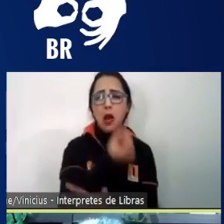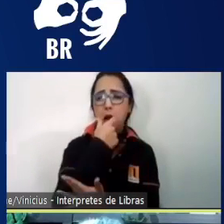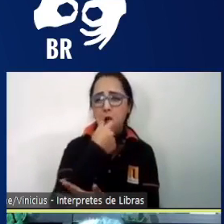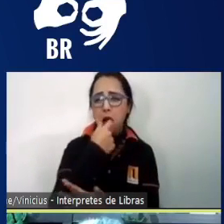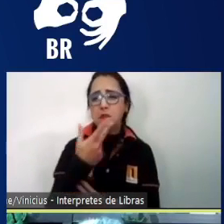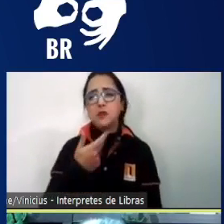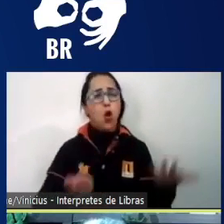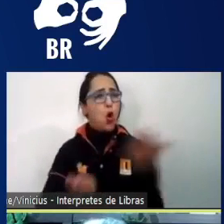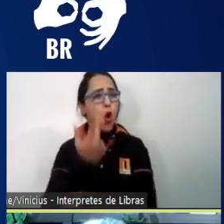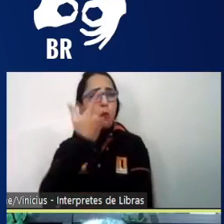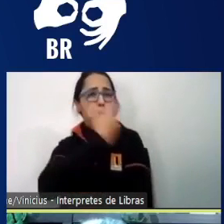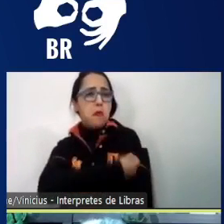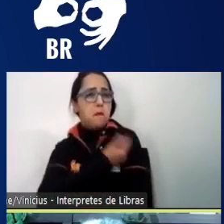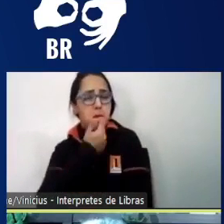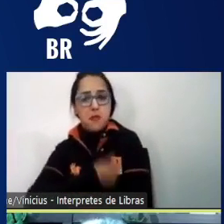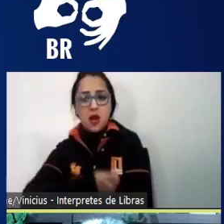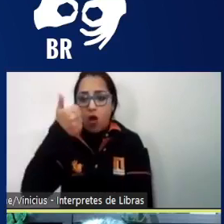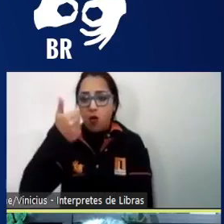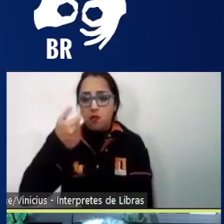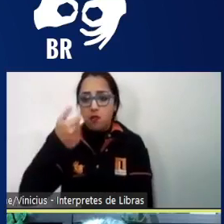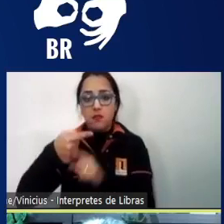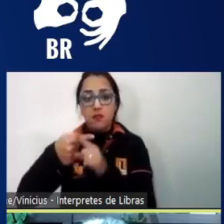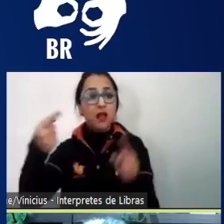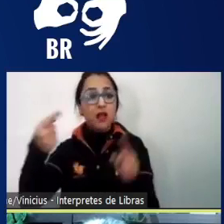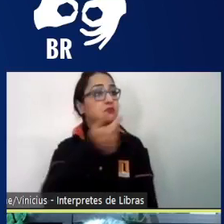vacina, só que ela não existia.